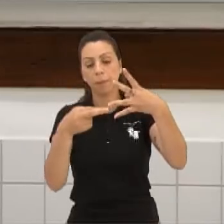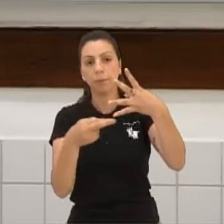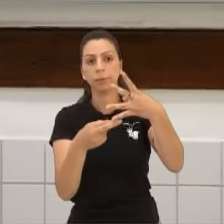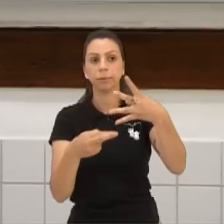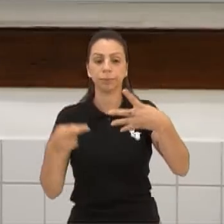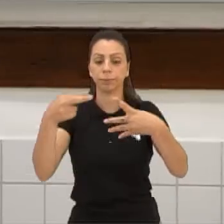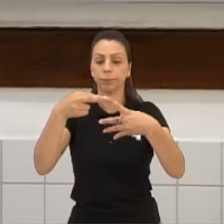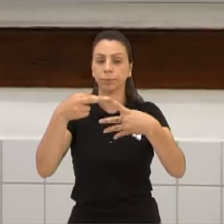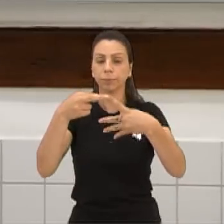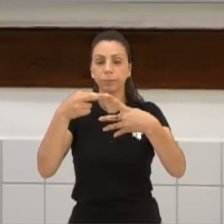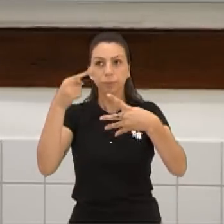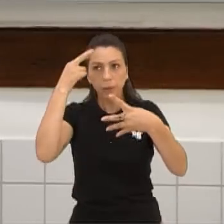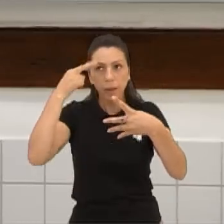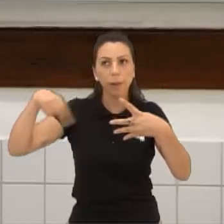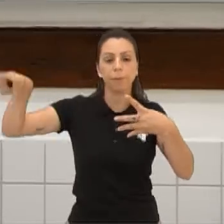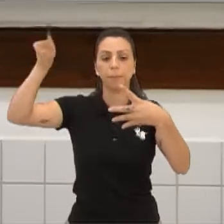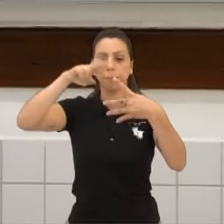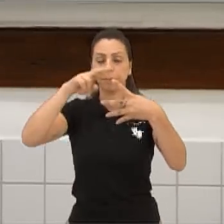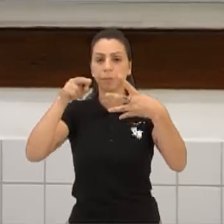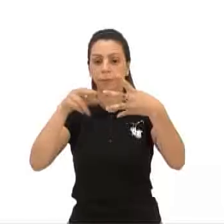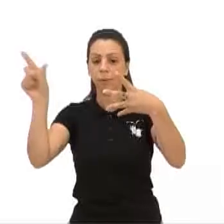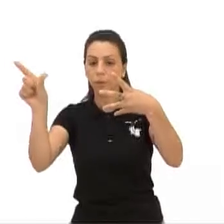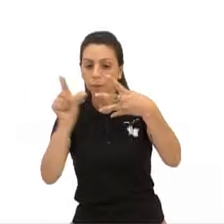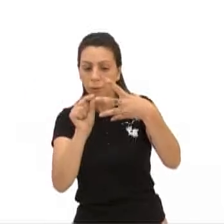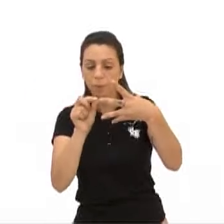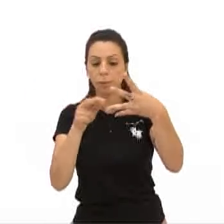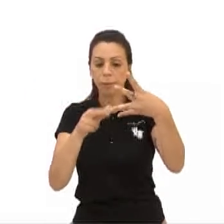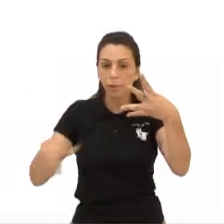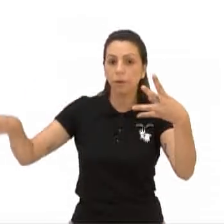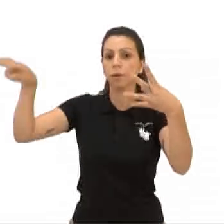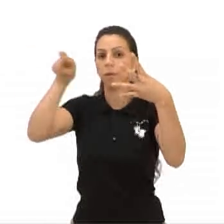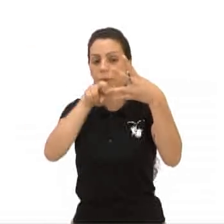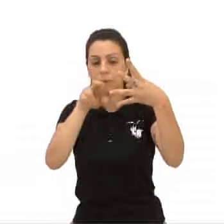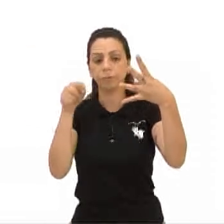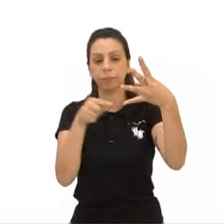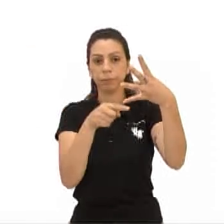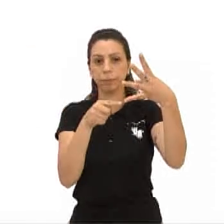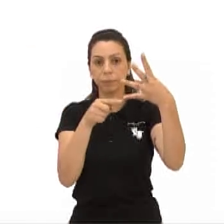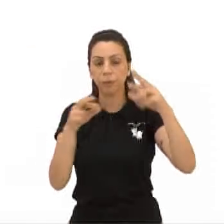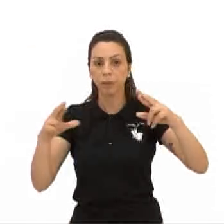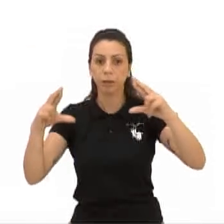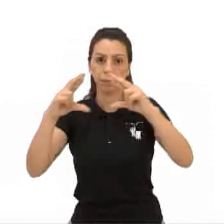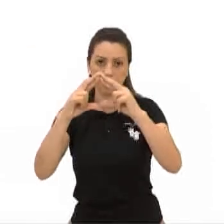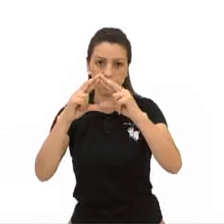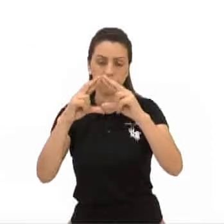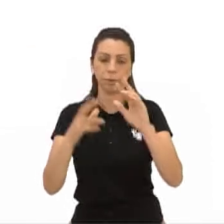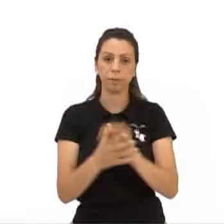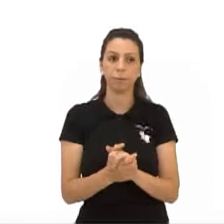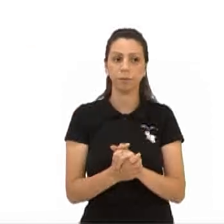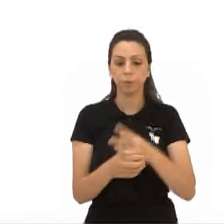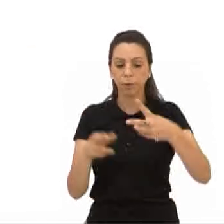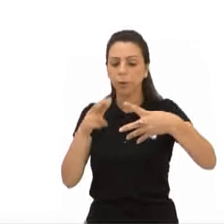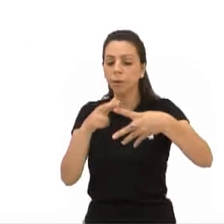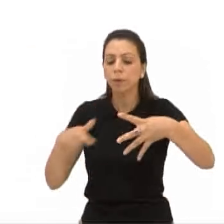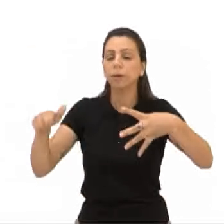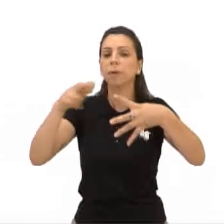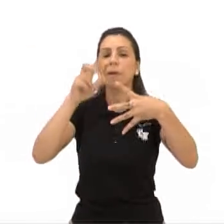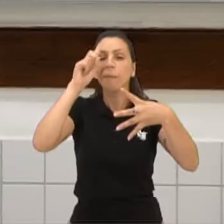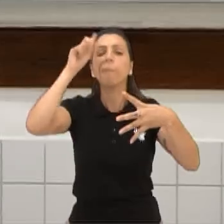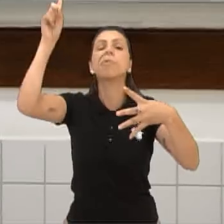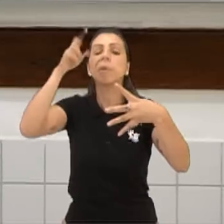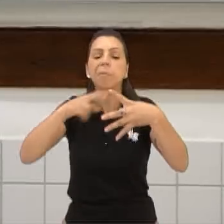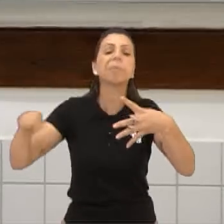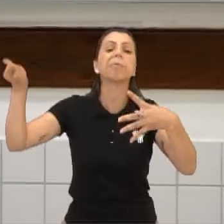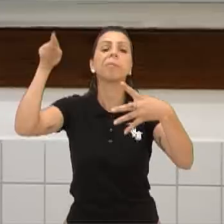eles: repensar, reduzir, reutilizar e reciclar. Repensar por quê? Porque quanto